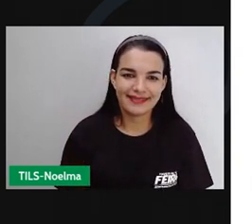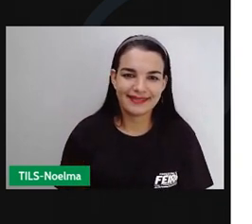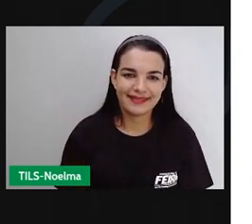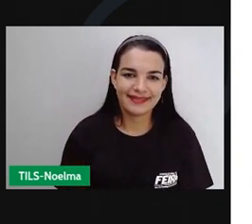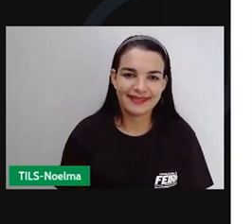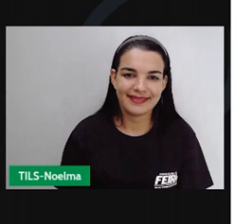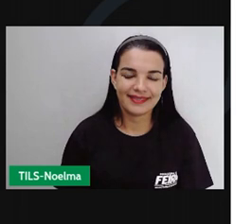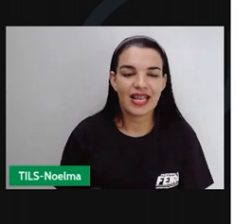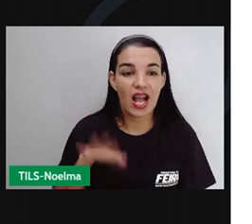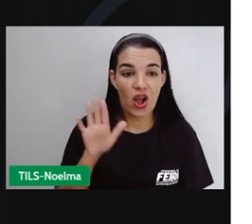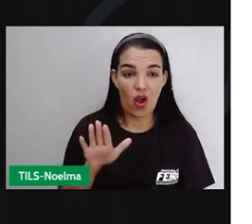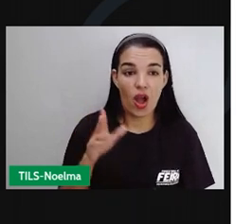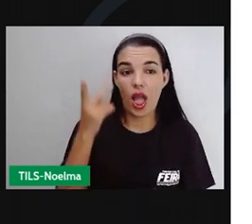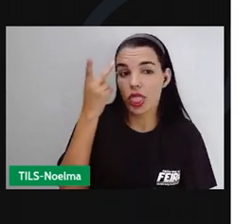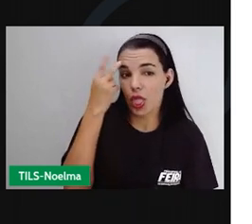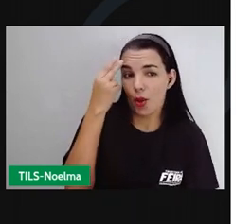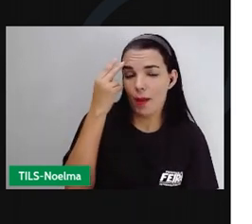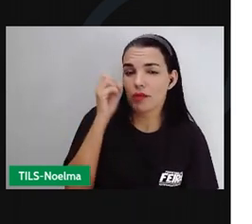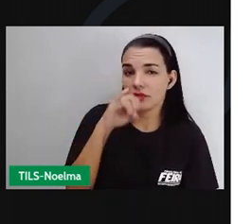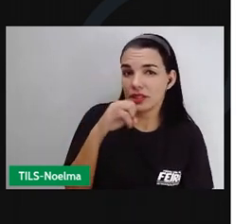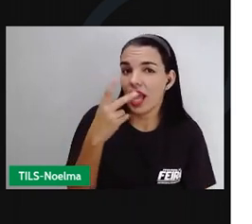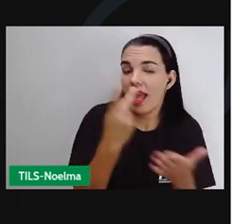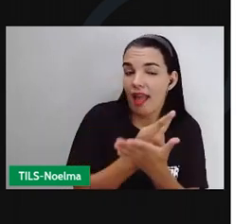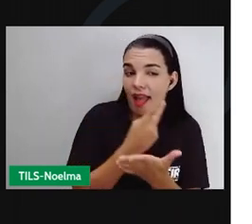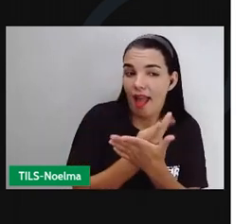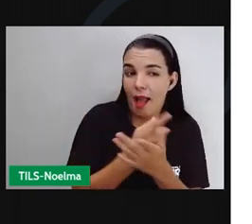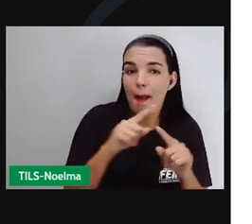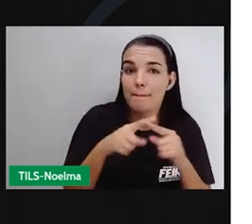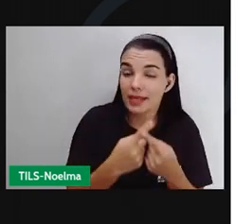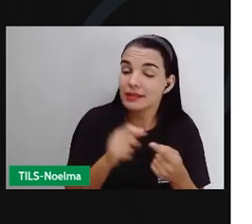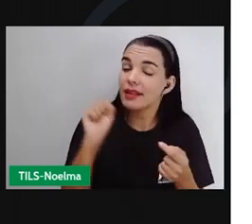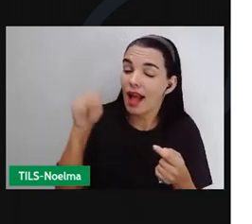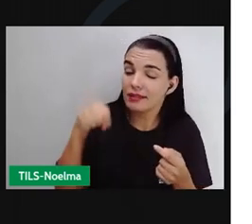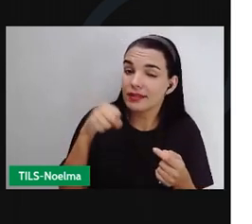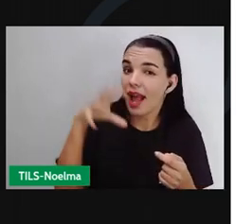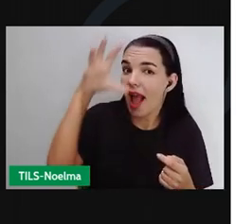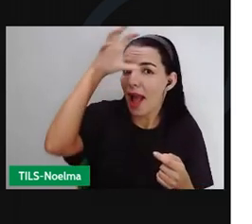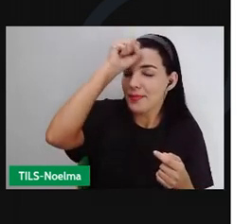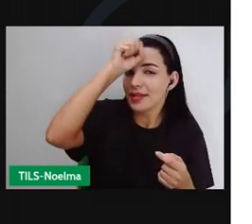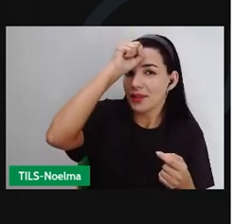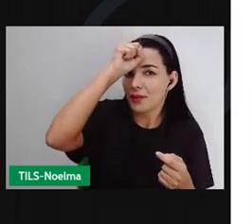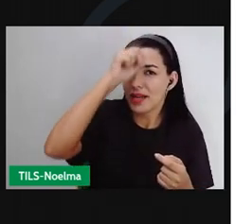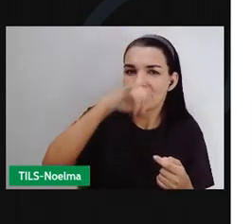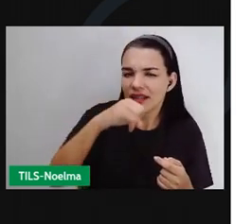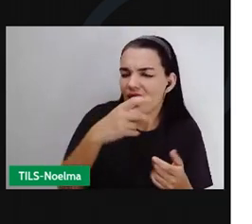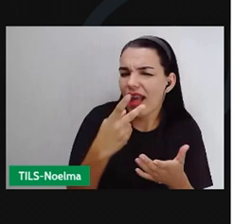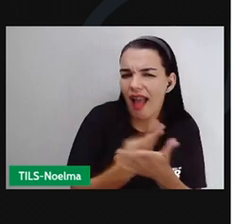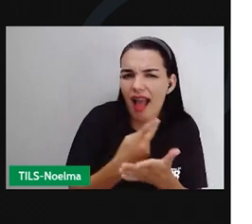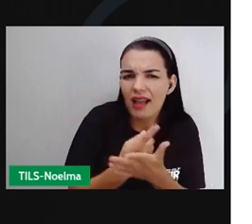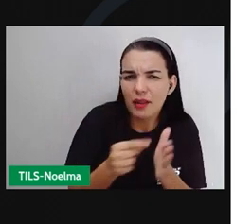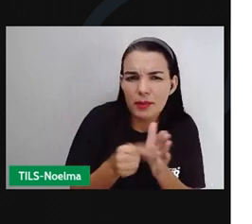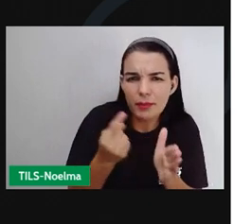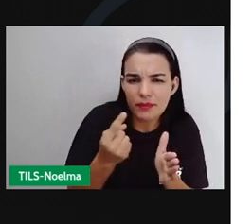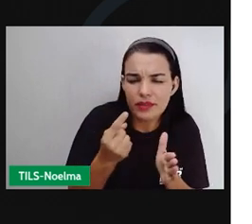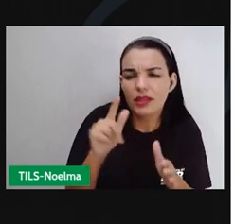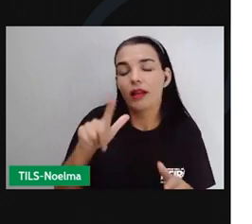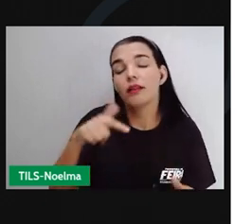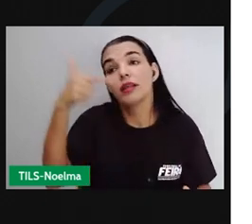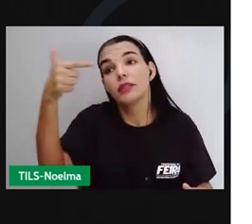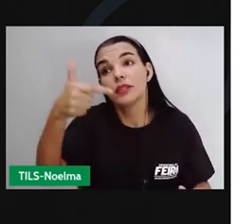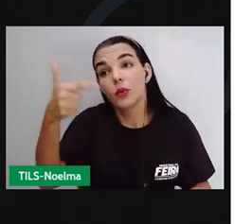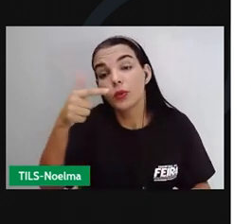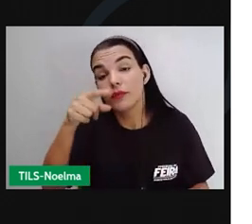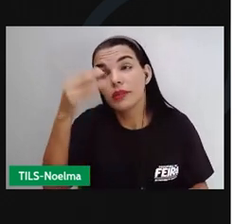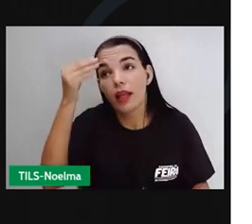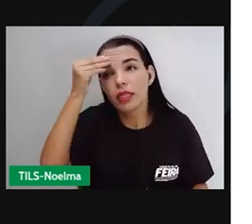É normal no começo a gente errar, é assim que a gente aprende. Então se o seu pão não deu certo na primeira vez, na segunda você vai saber se precisa aumentar um pouco o